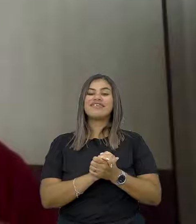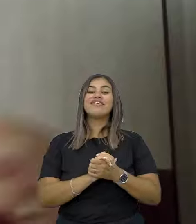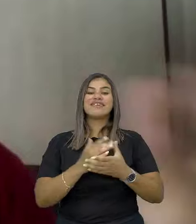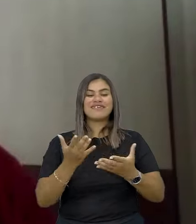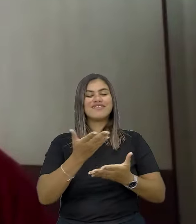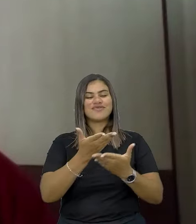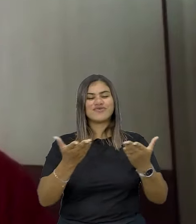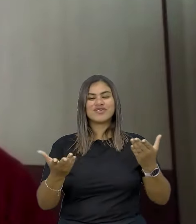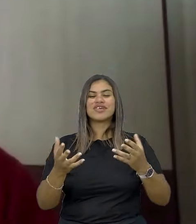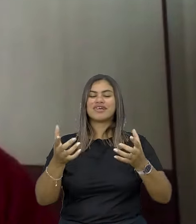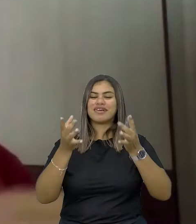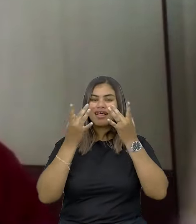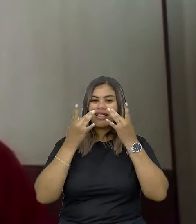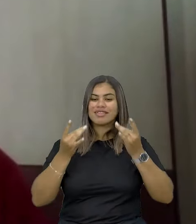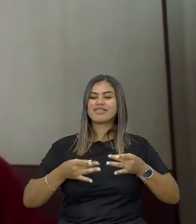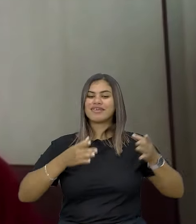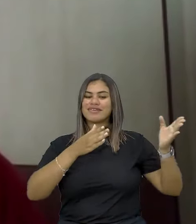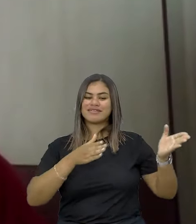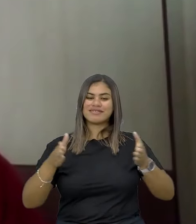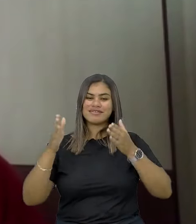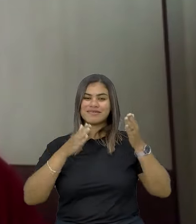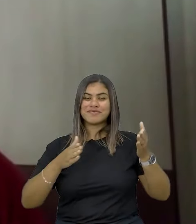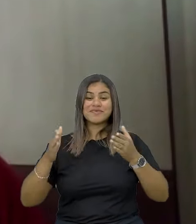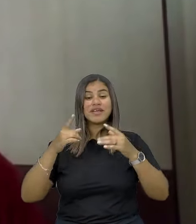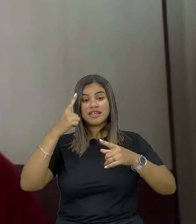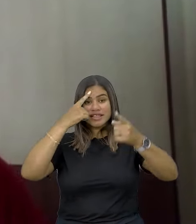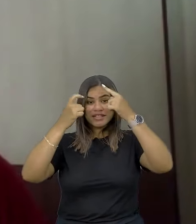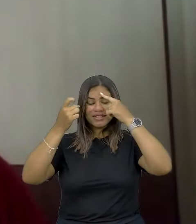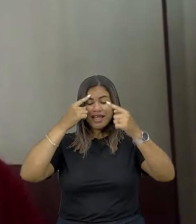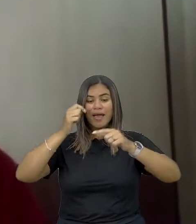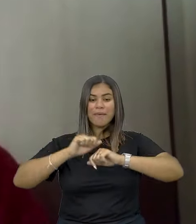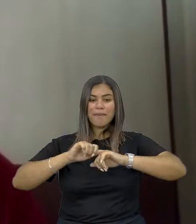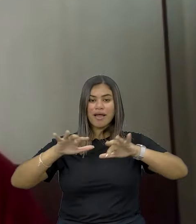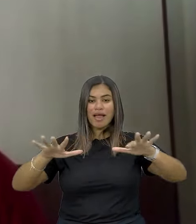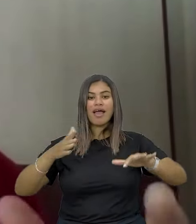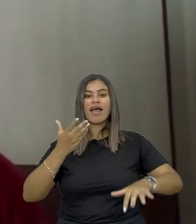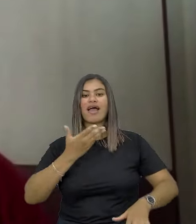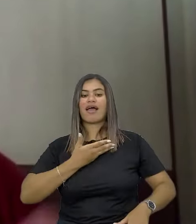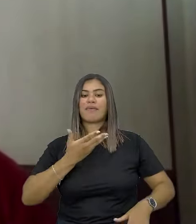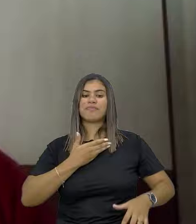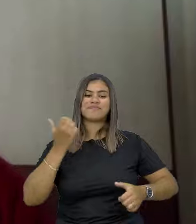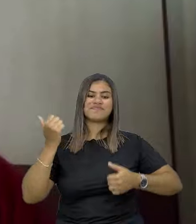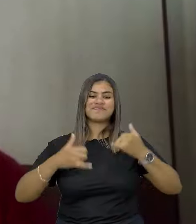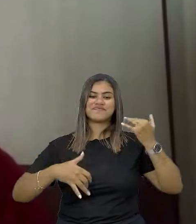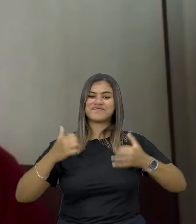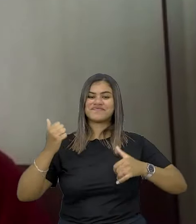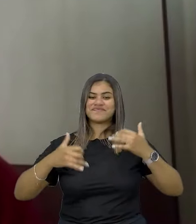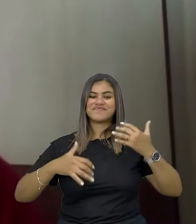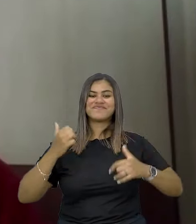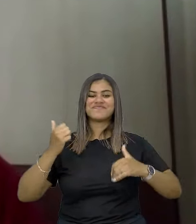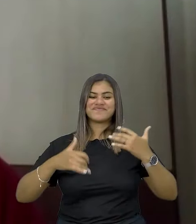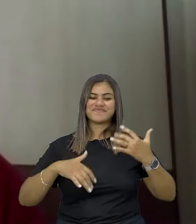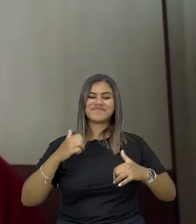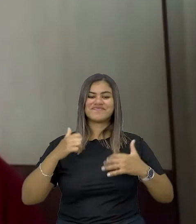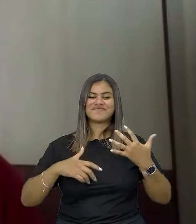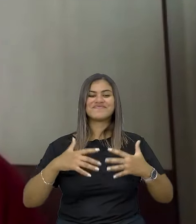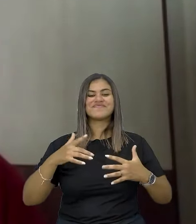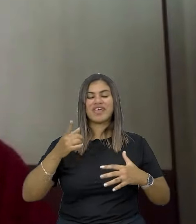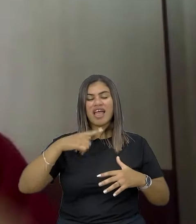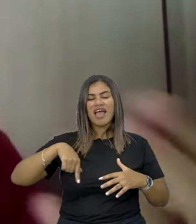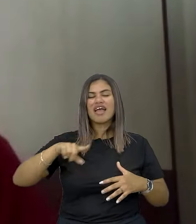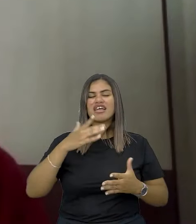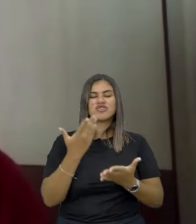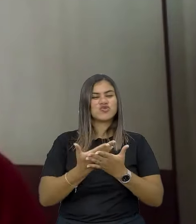que vocês nos assistam, que vocês compartilhem as ideias, falem para os seus amigos, seus colegas professores, a importância de nós estarmos